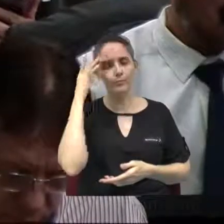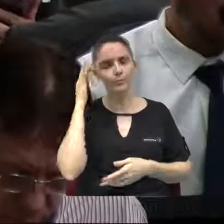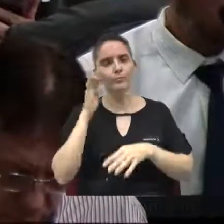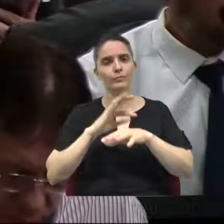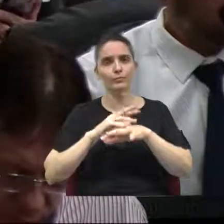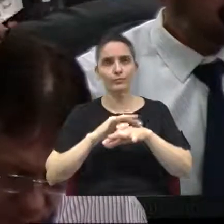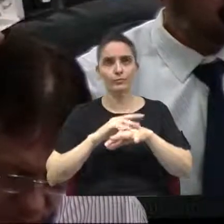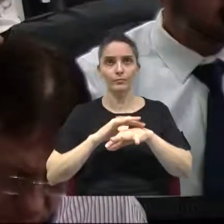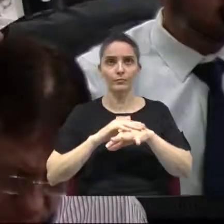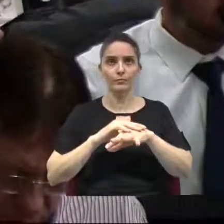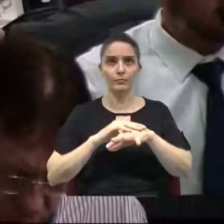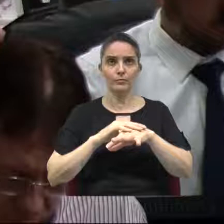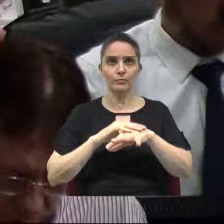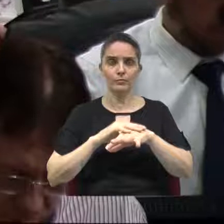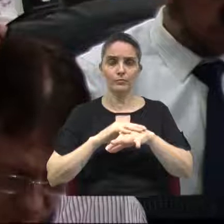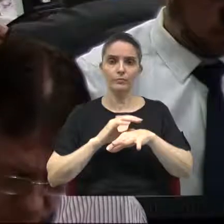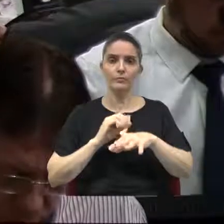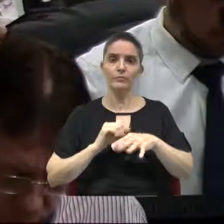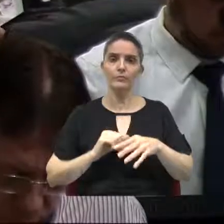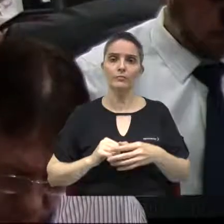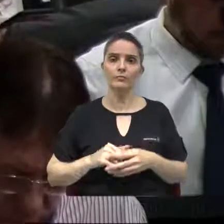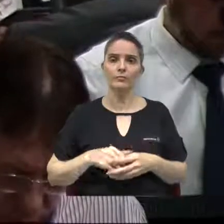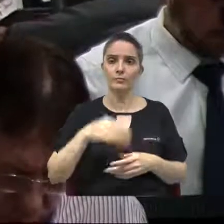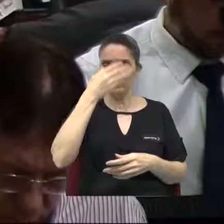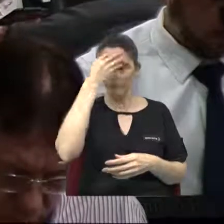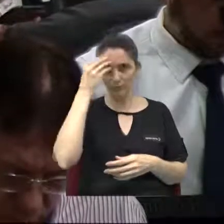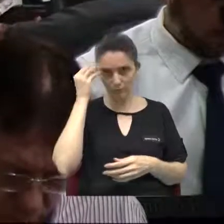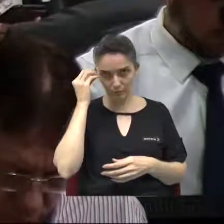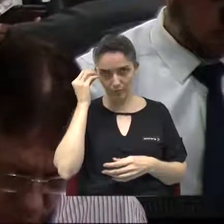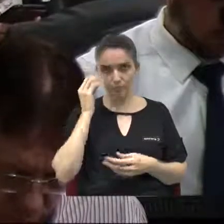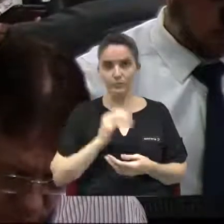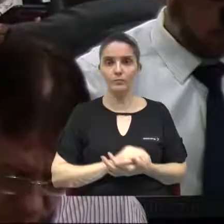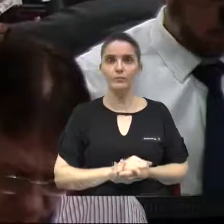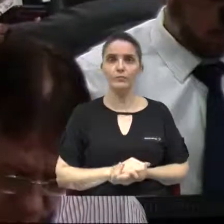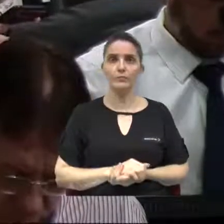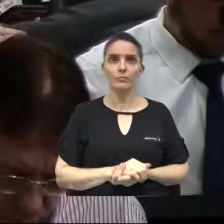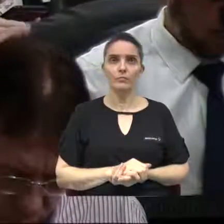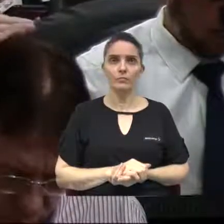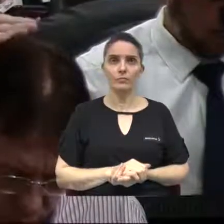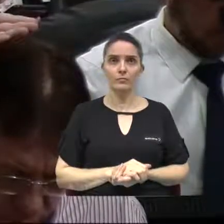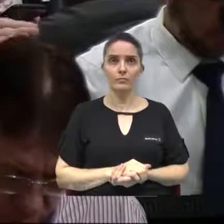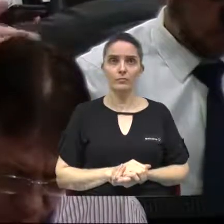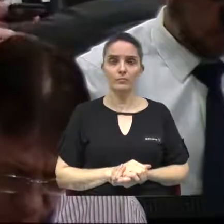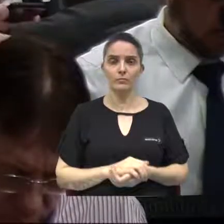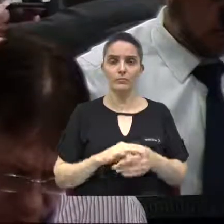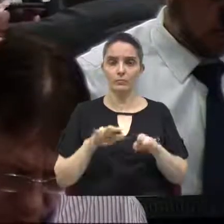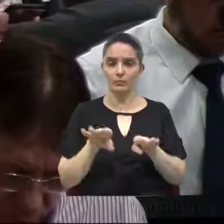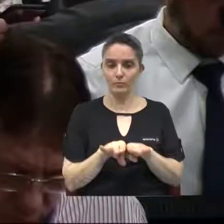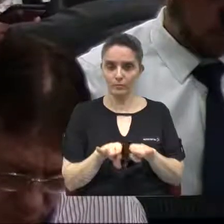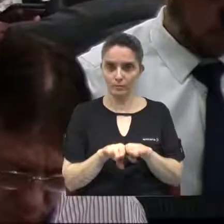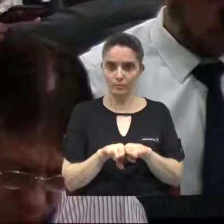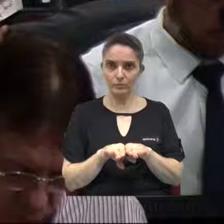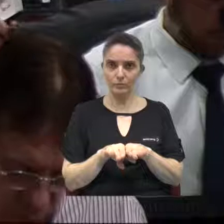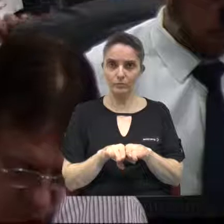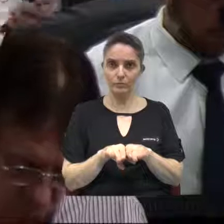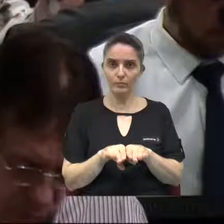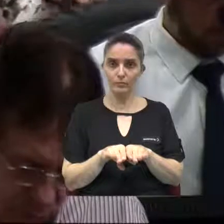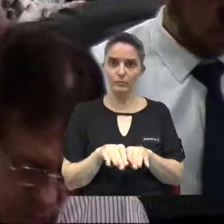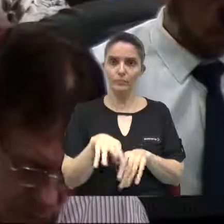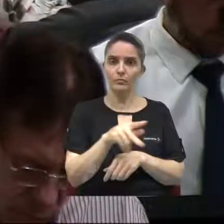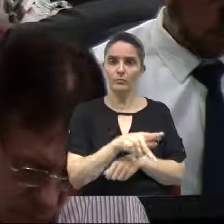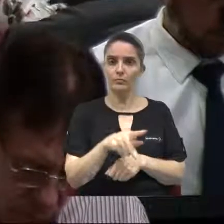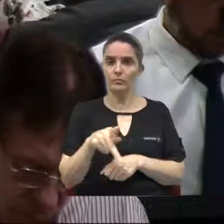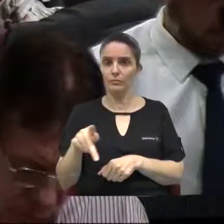acabou, querida. 5 segundos. Não é? Então, inclusive, o nosso presidente,